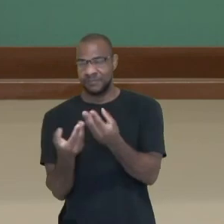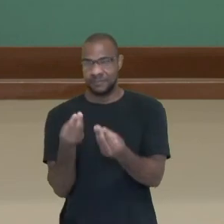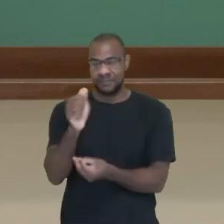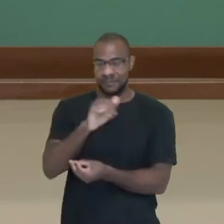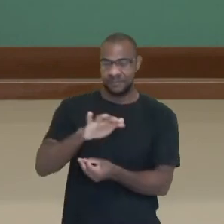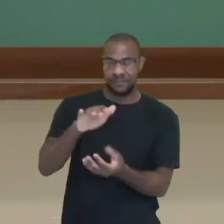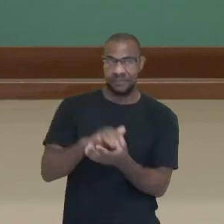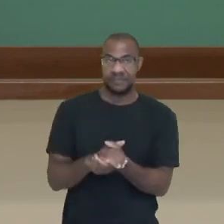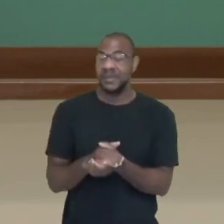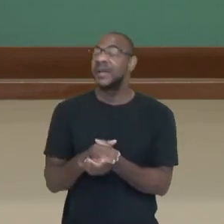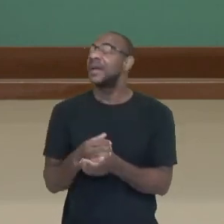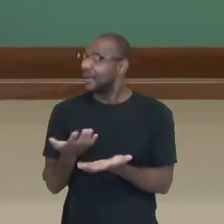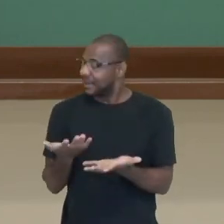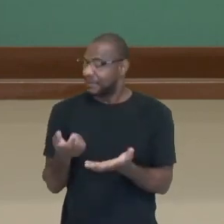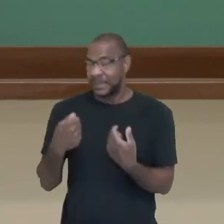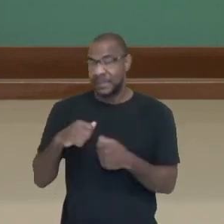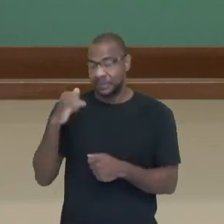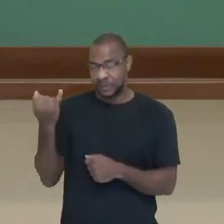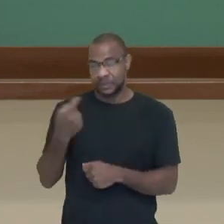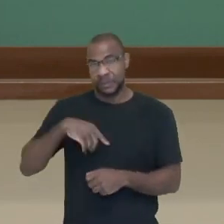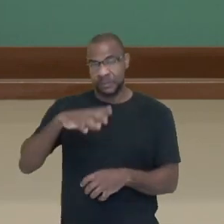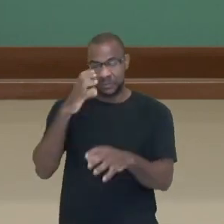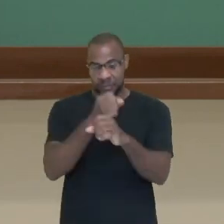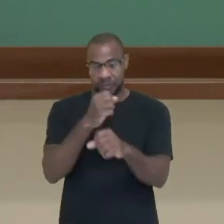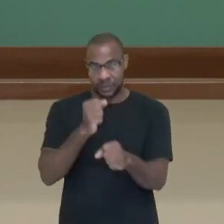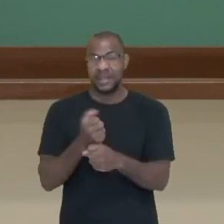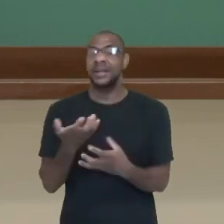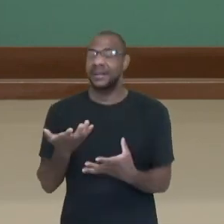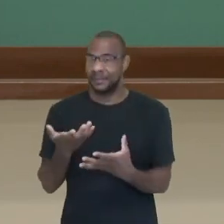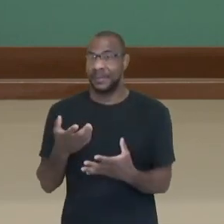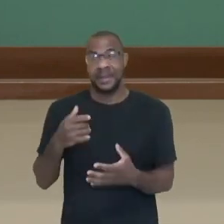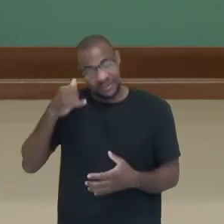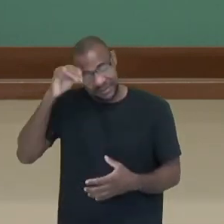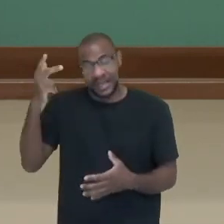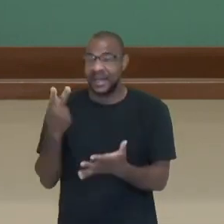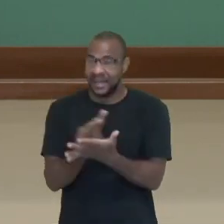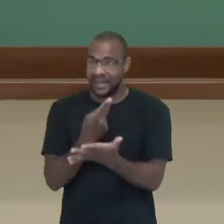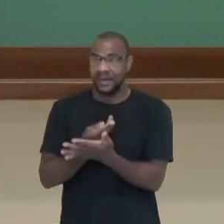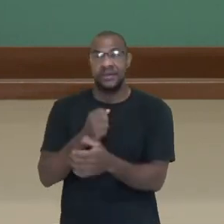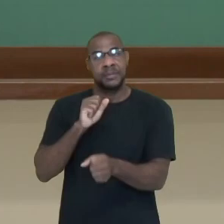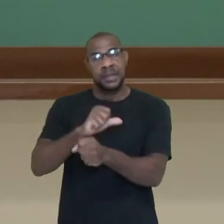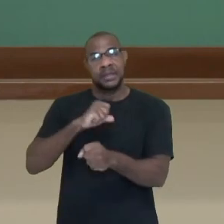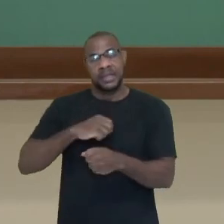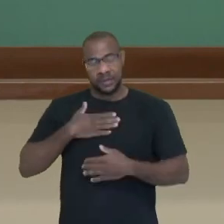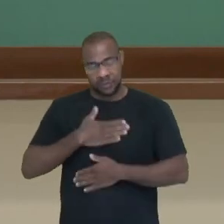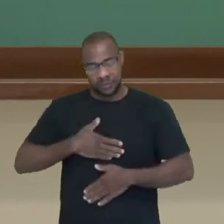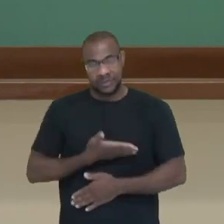evitar erros na nossa vida. Espero que vocês tenham gostado. Até uma próxima.